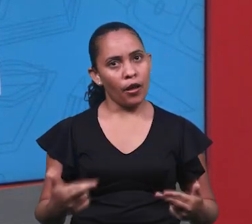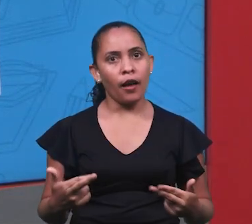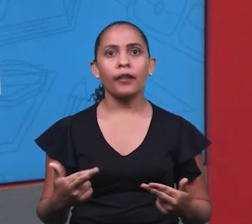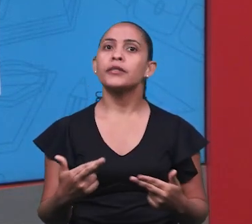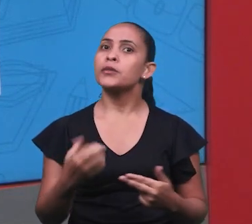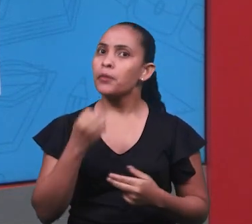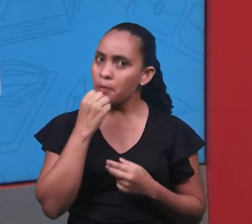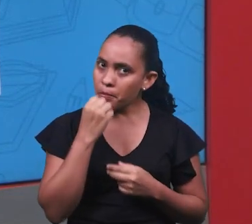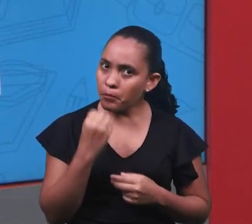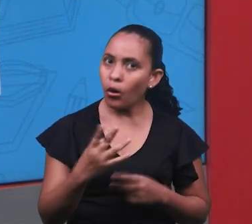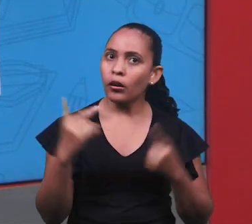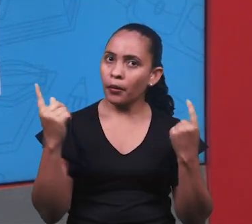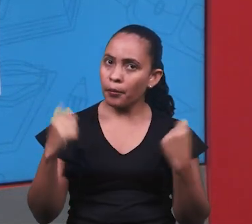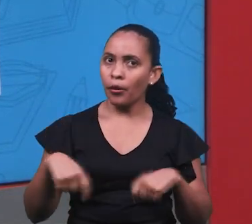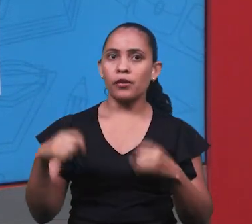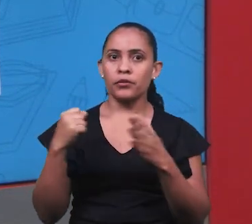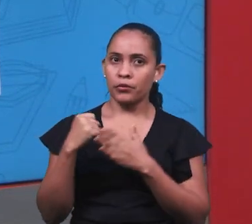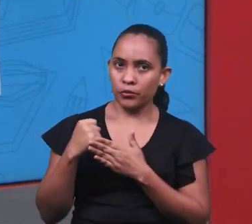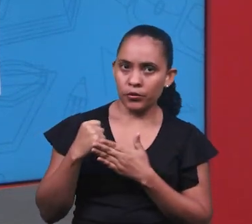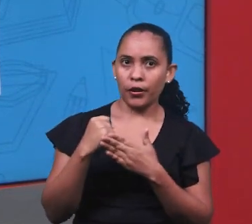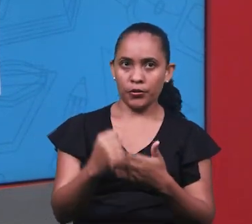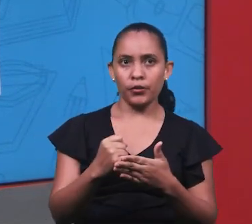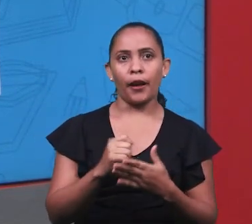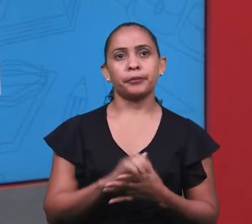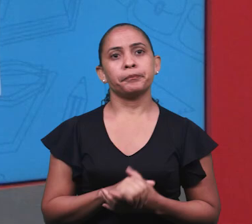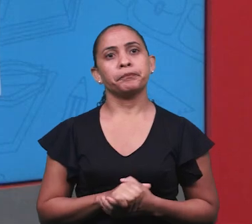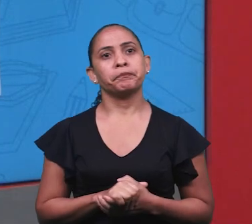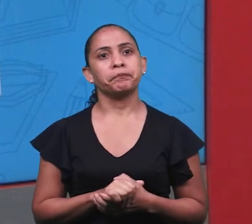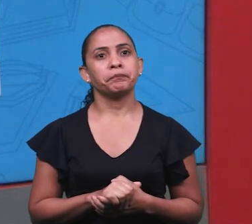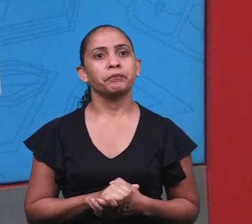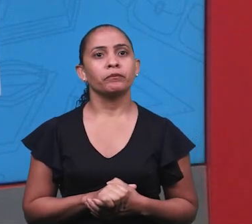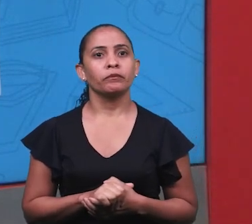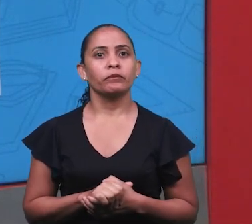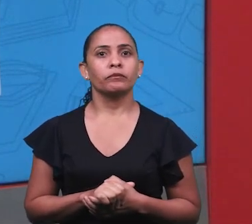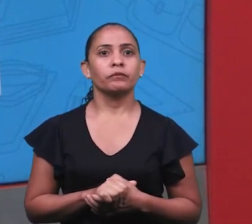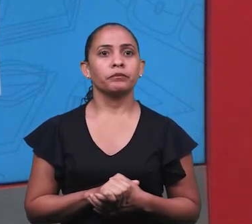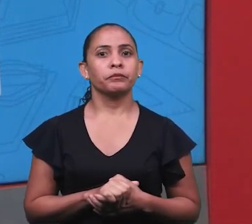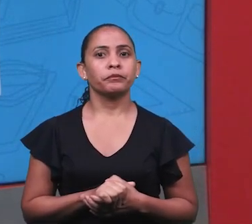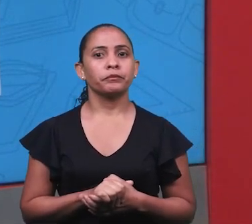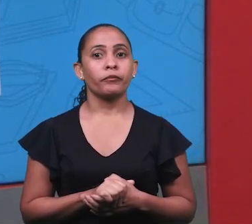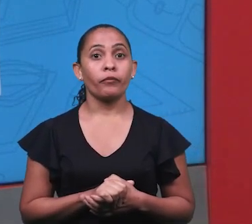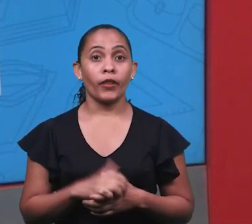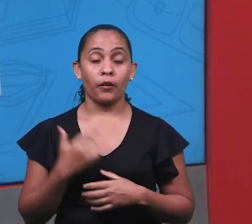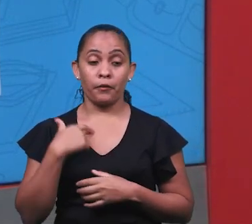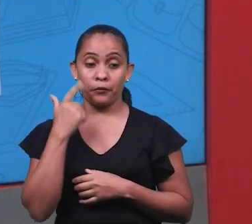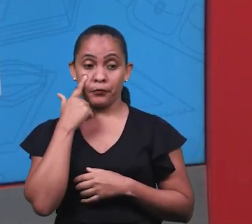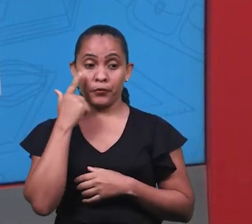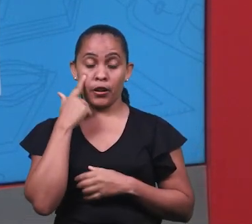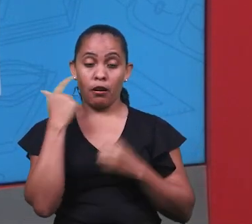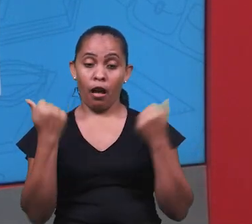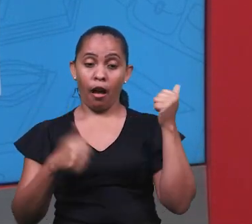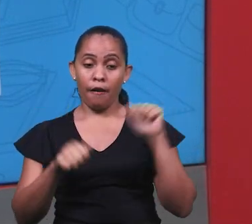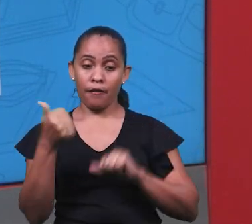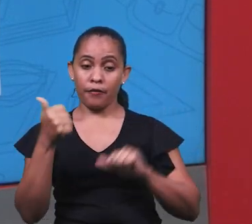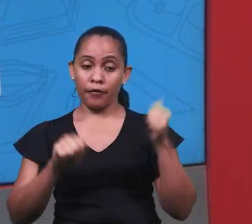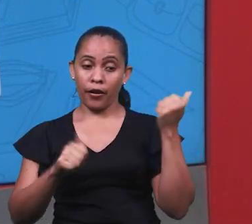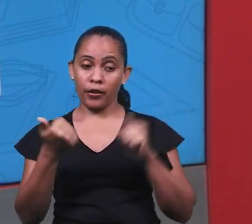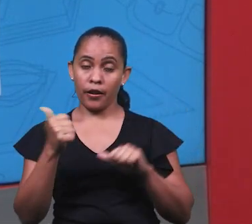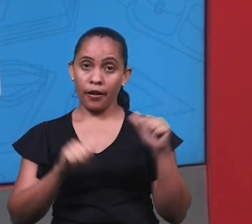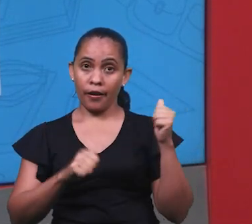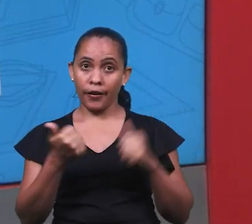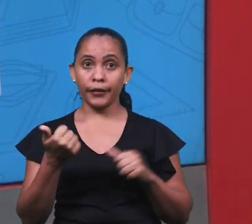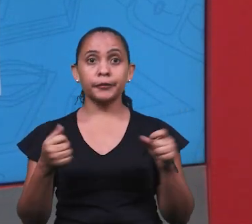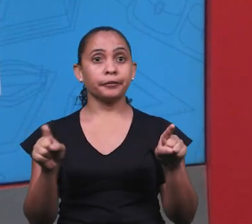excelente qualidade que podem te ajudar nesse repertório sociocultural. Então, eu avaliei com vocês aqui a importância do domínio das